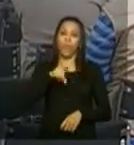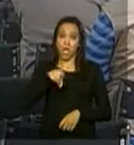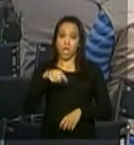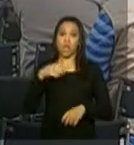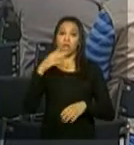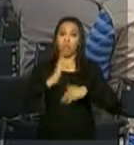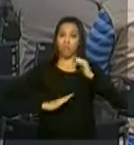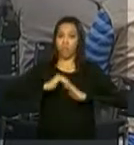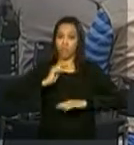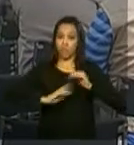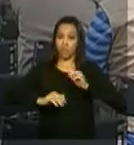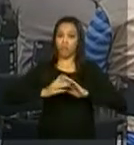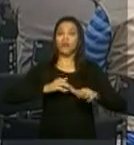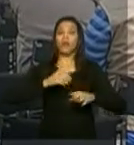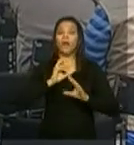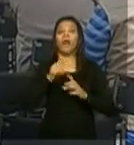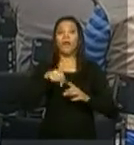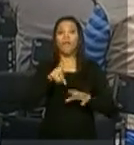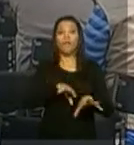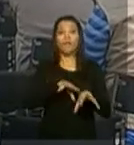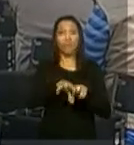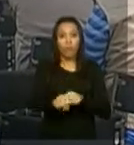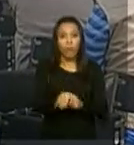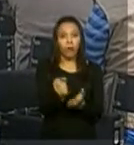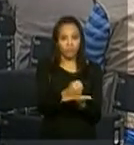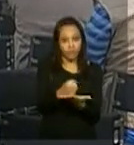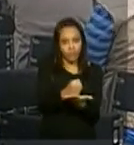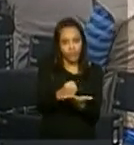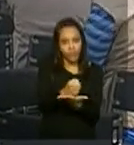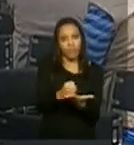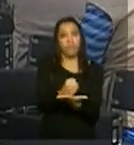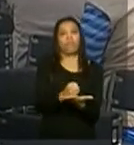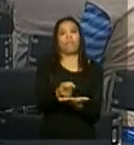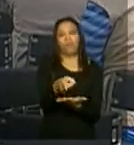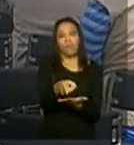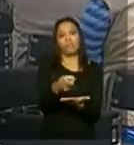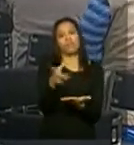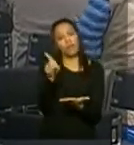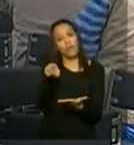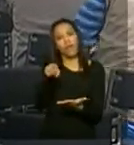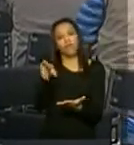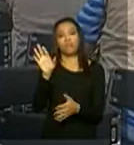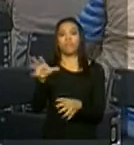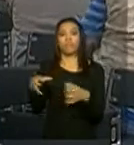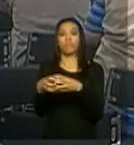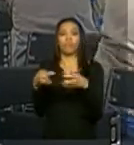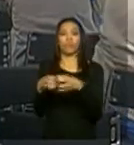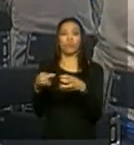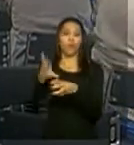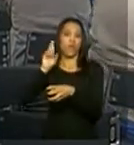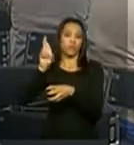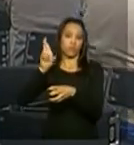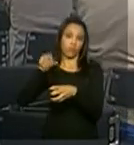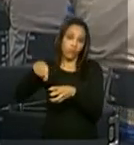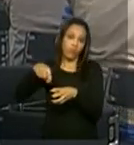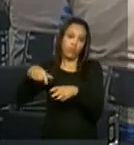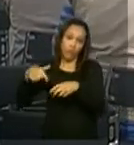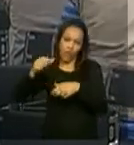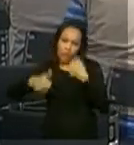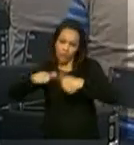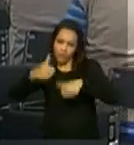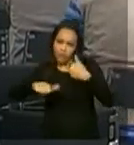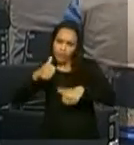e e ficou responsável junto com a sua equipe para fazer as análises toxicológicas nos tecidos